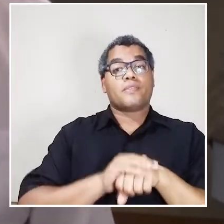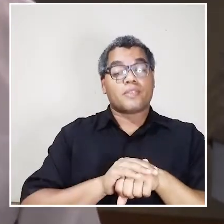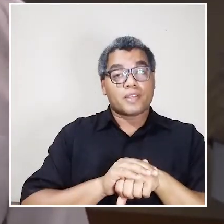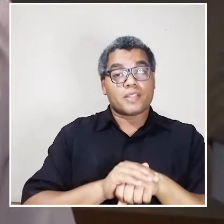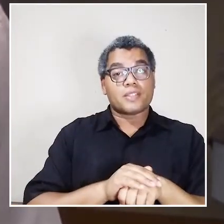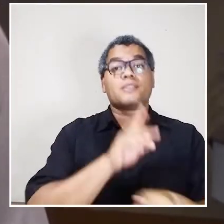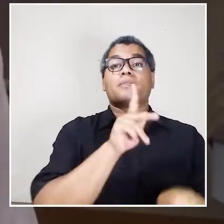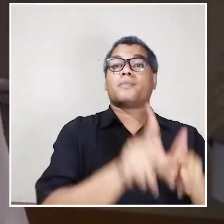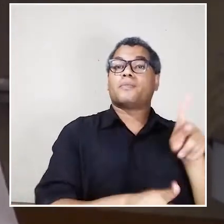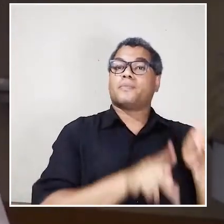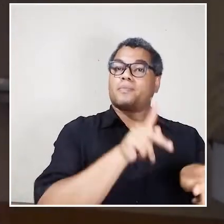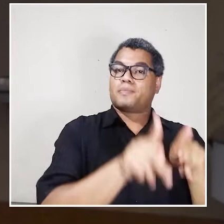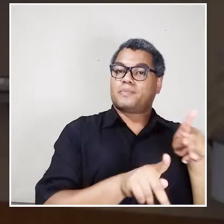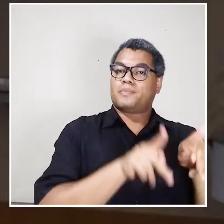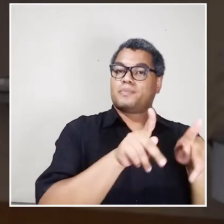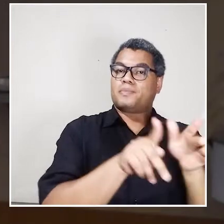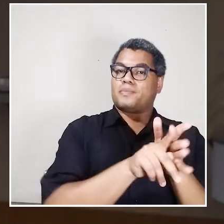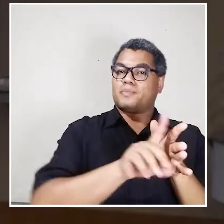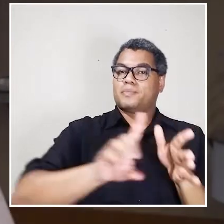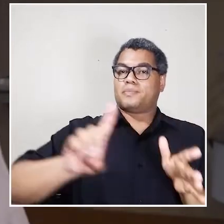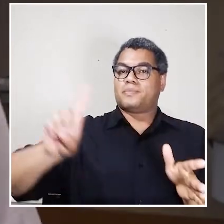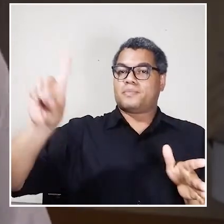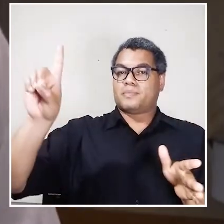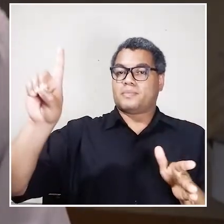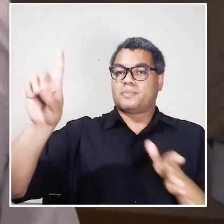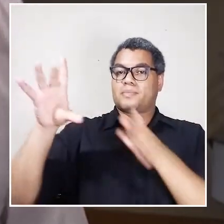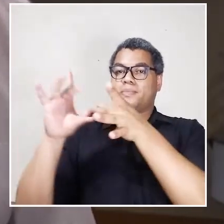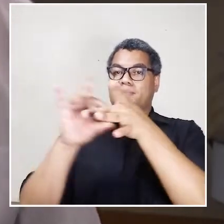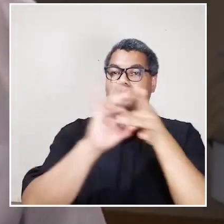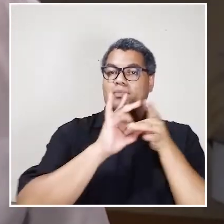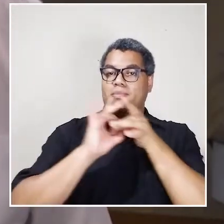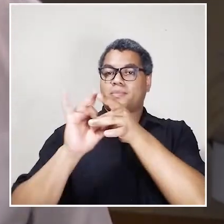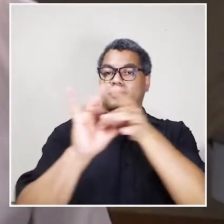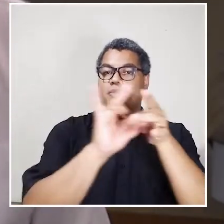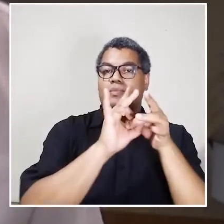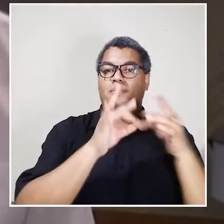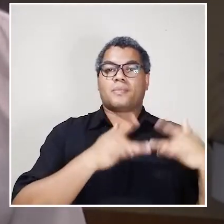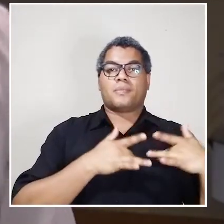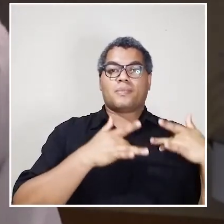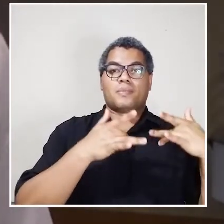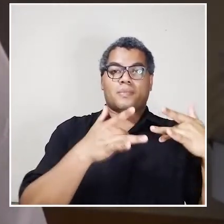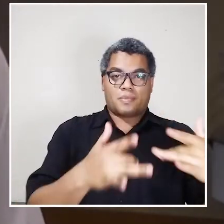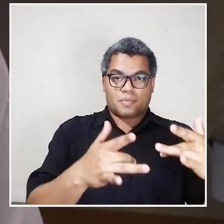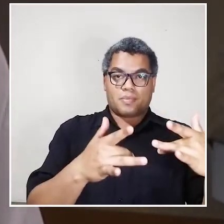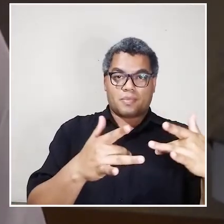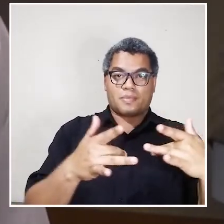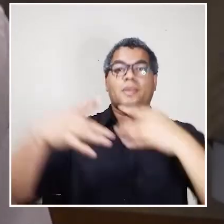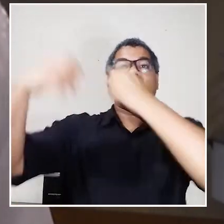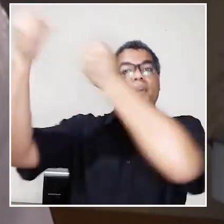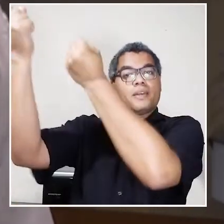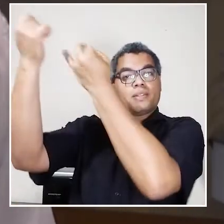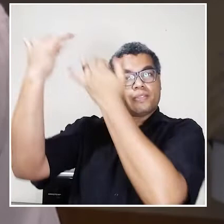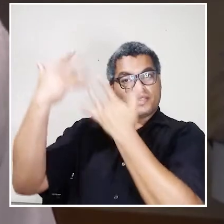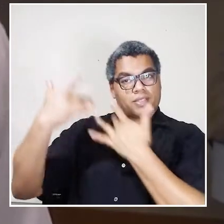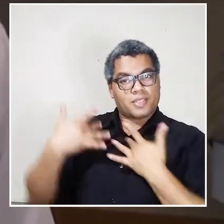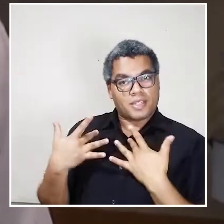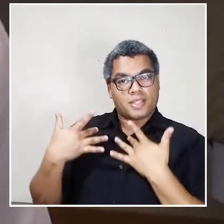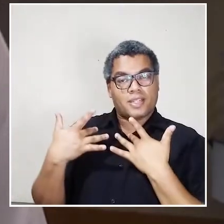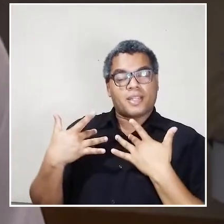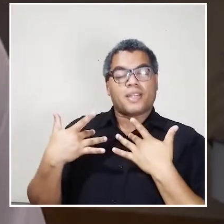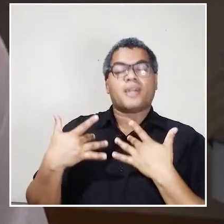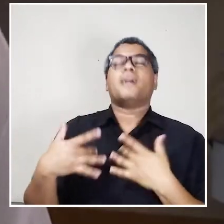fez com o seu povo, aliança de misericórdia, aliança de